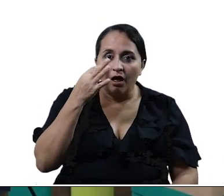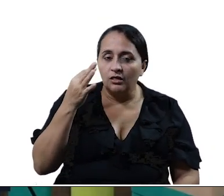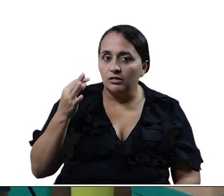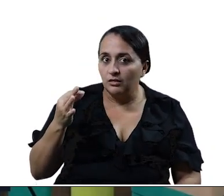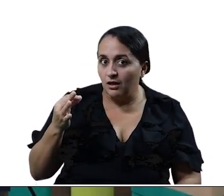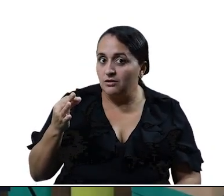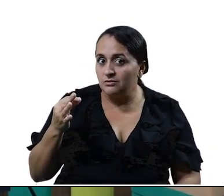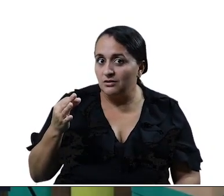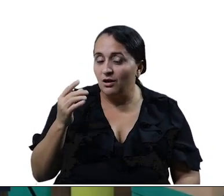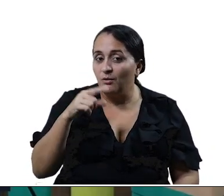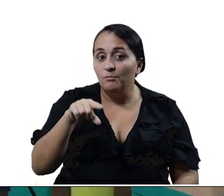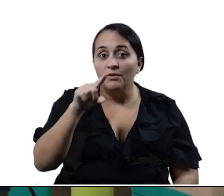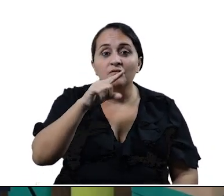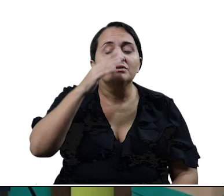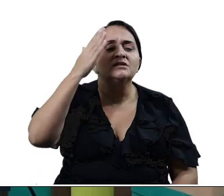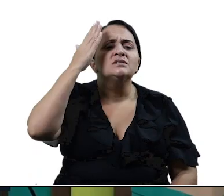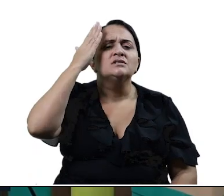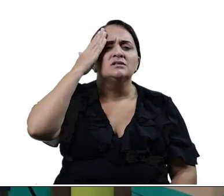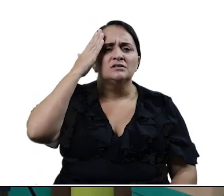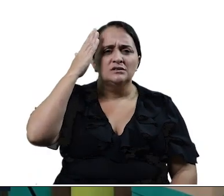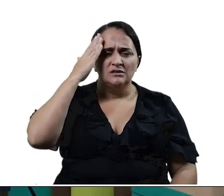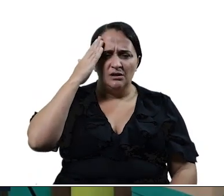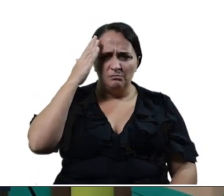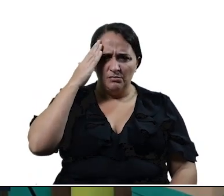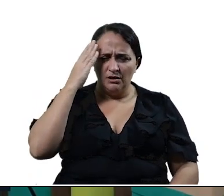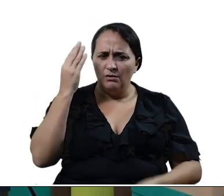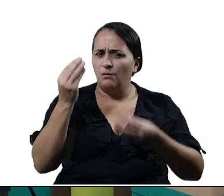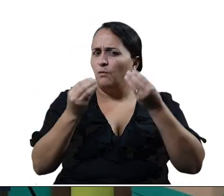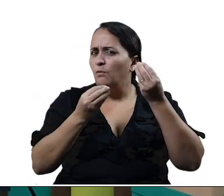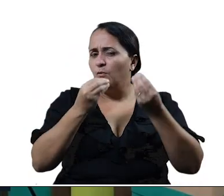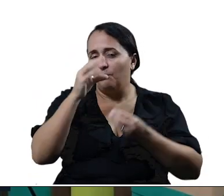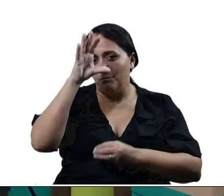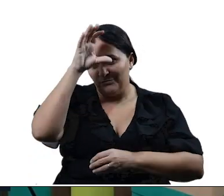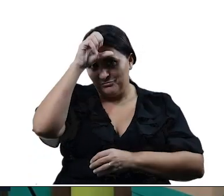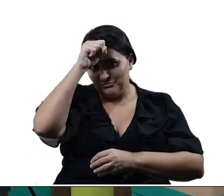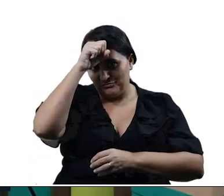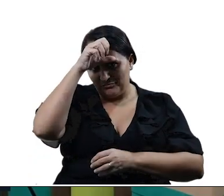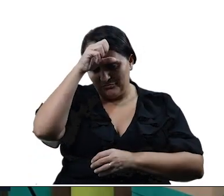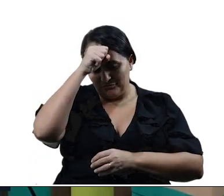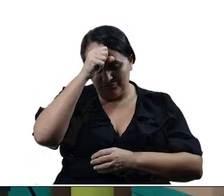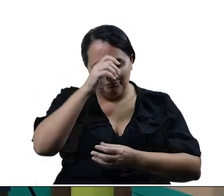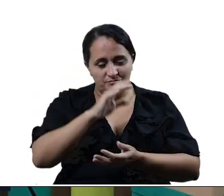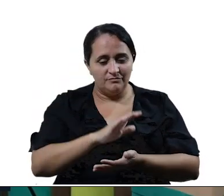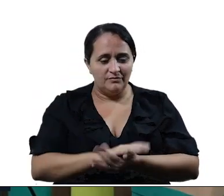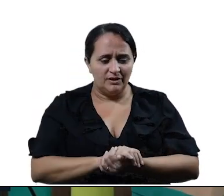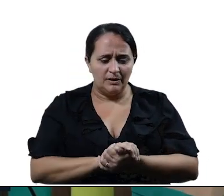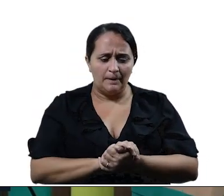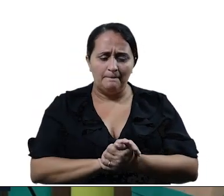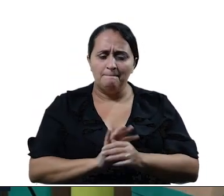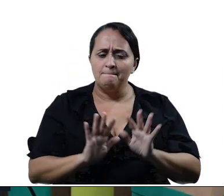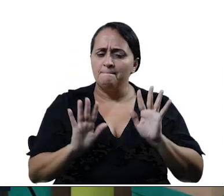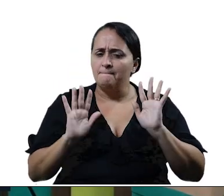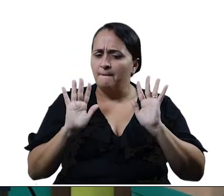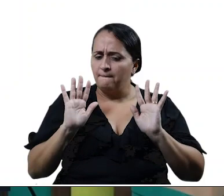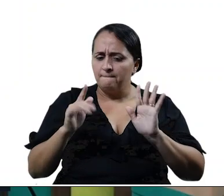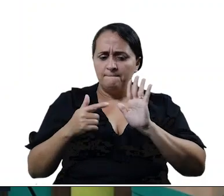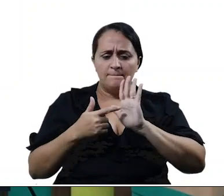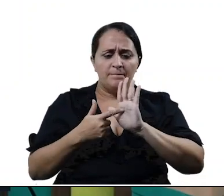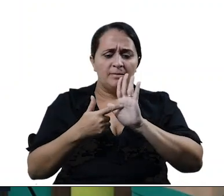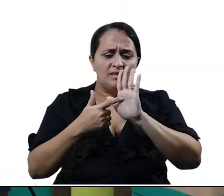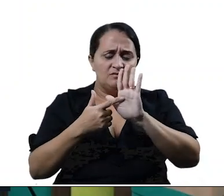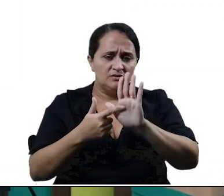poder recompor essa aprendizagem, certo? Quero trazer uma curiosidade para